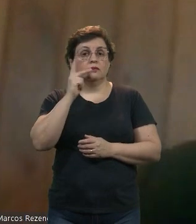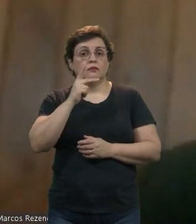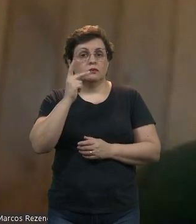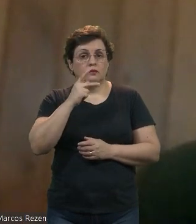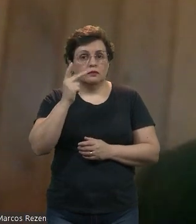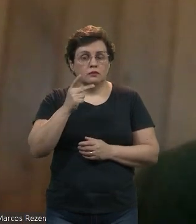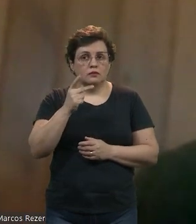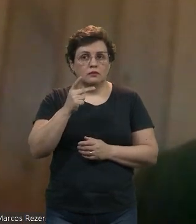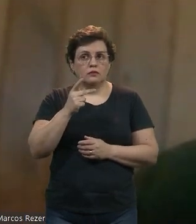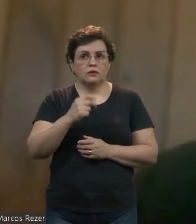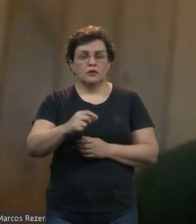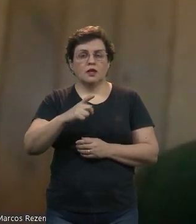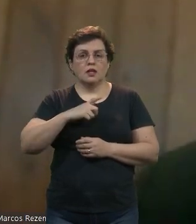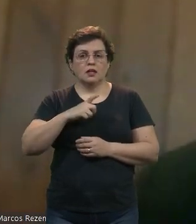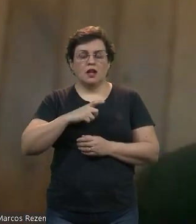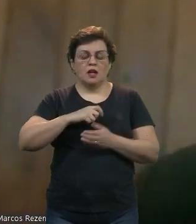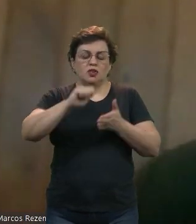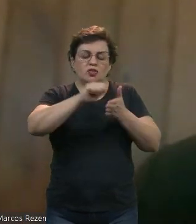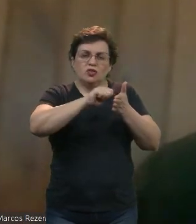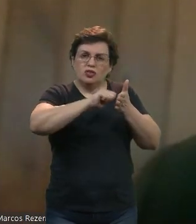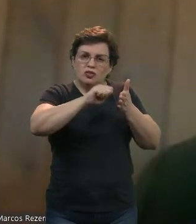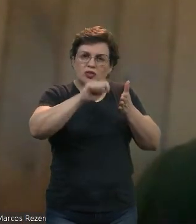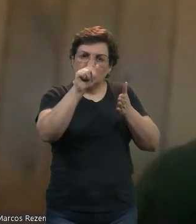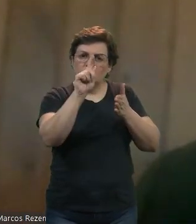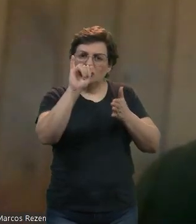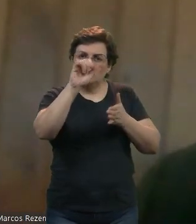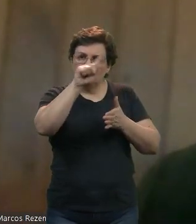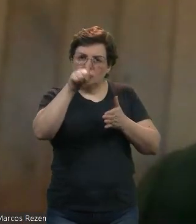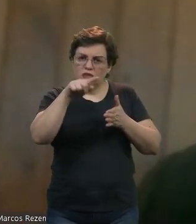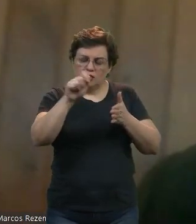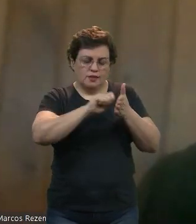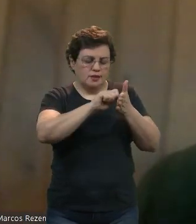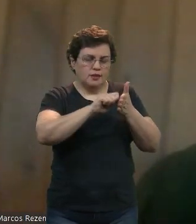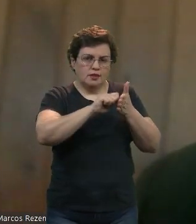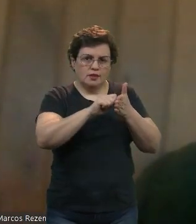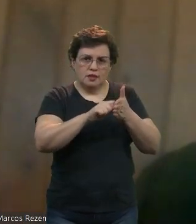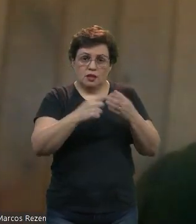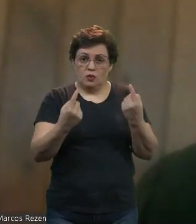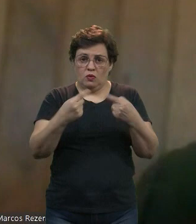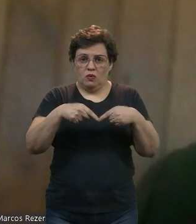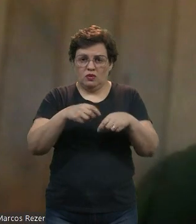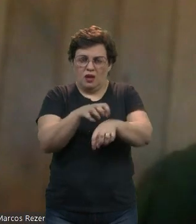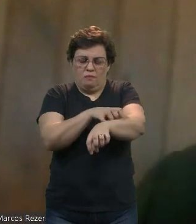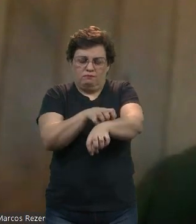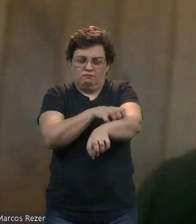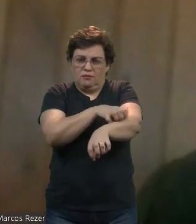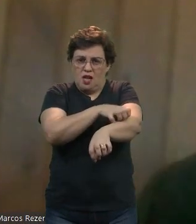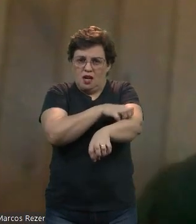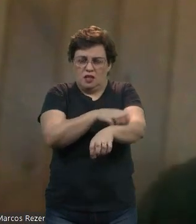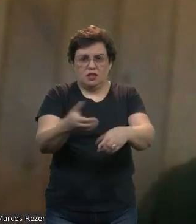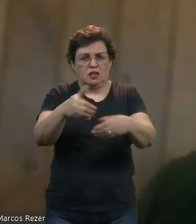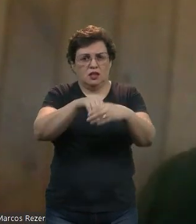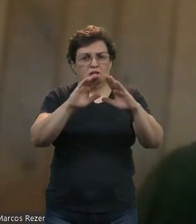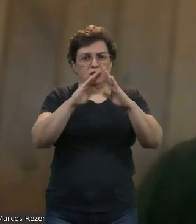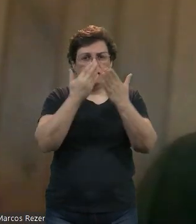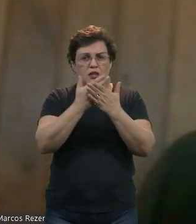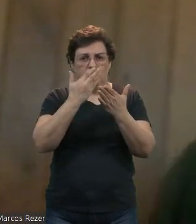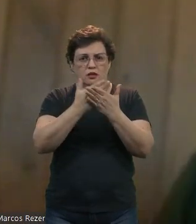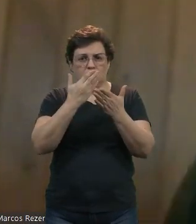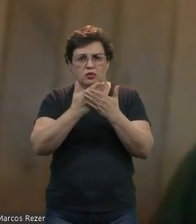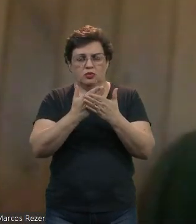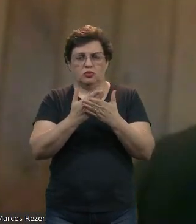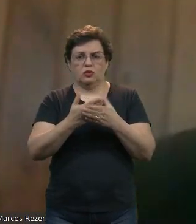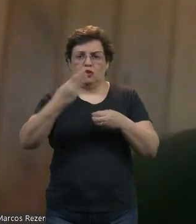adoção obrigatória de giz antialérgico no âmbito da rede municipal, da rede pública municipal de ensino.